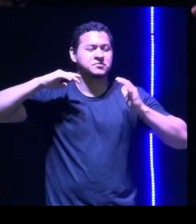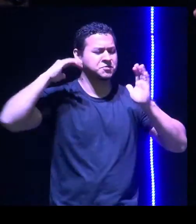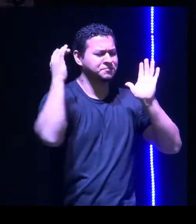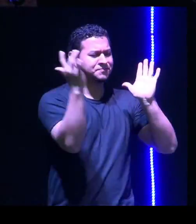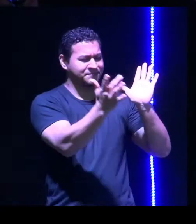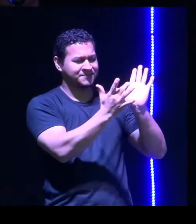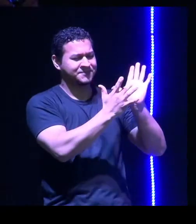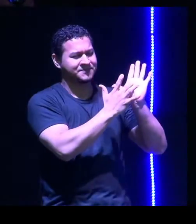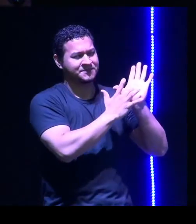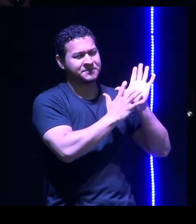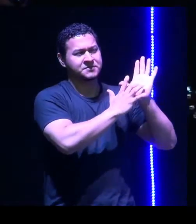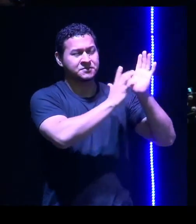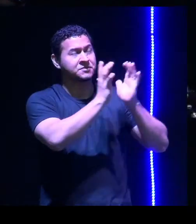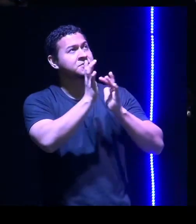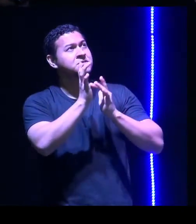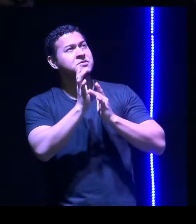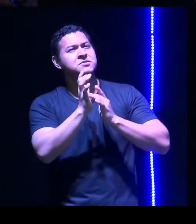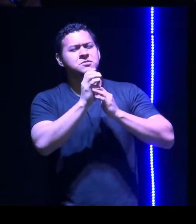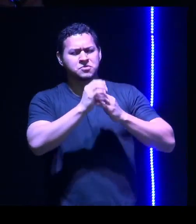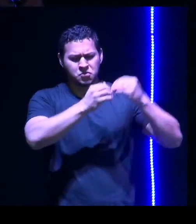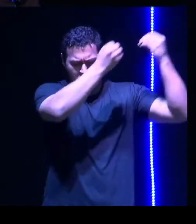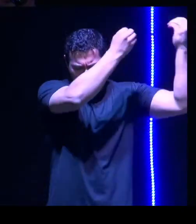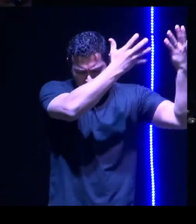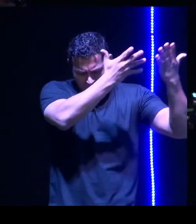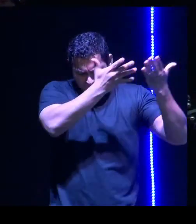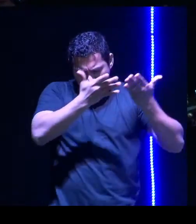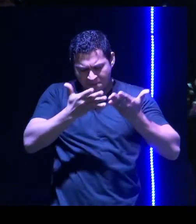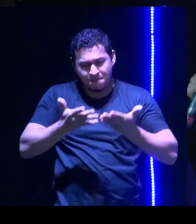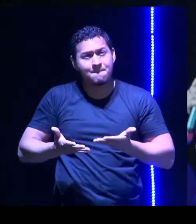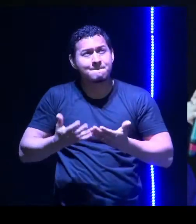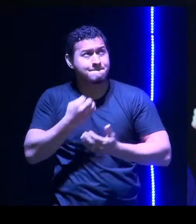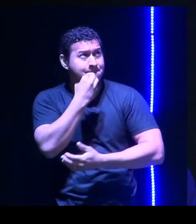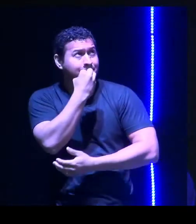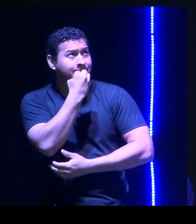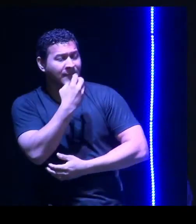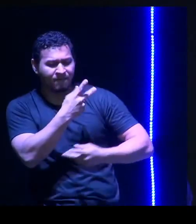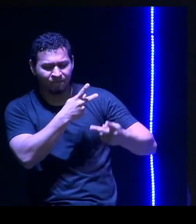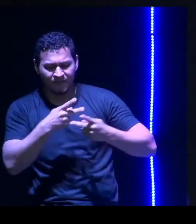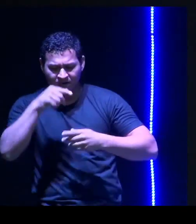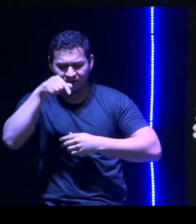Jesus reina nesse lugar,